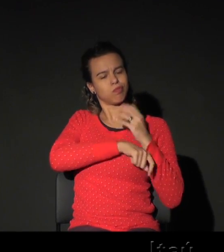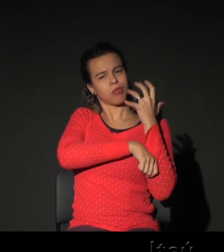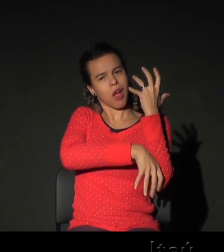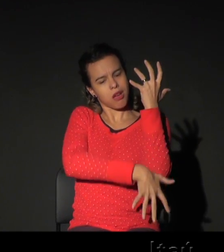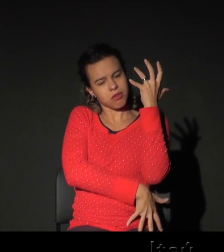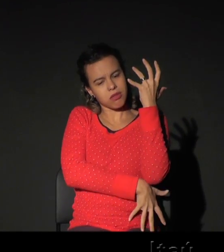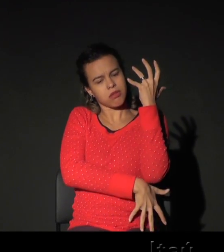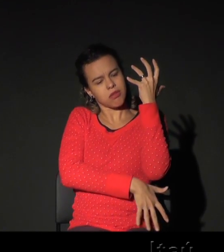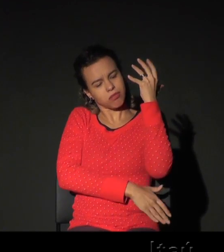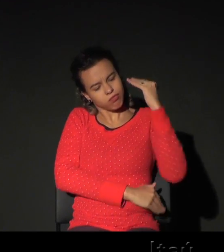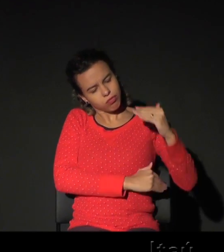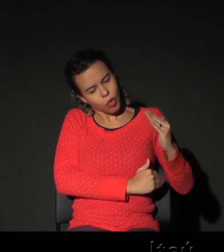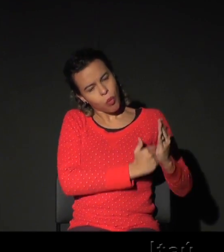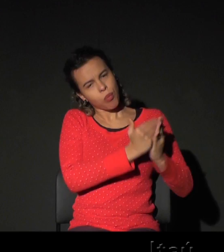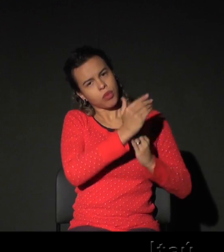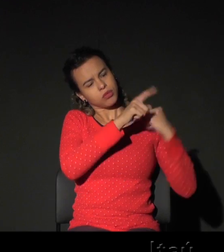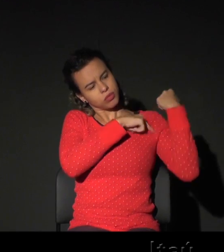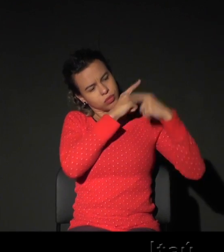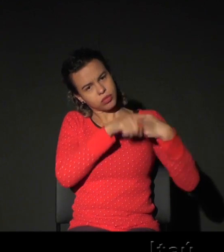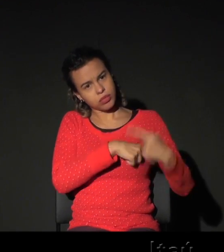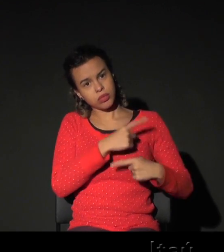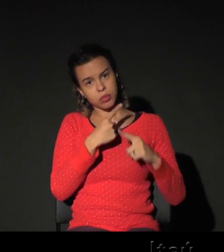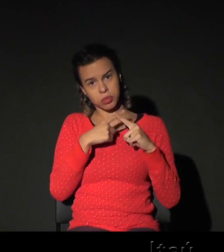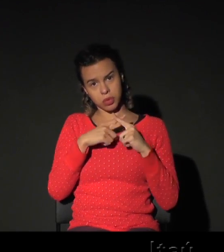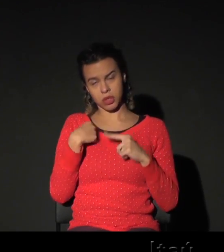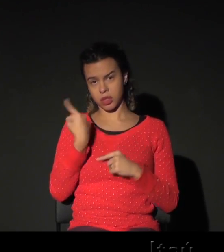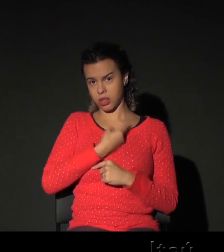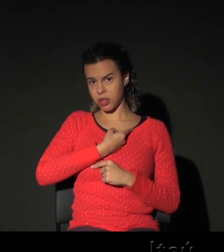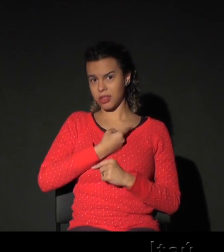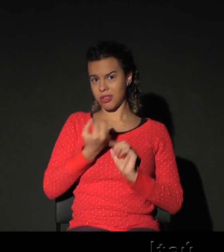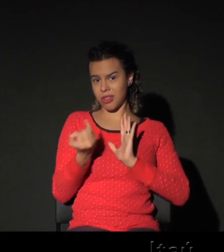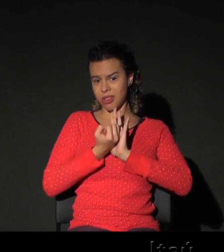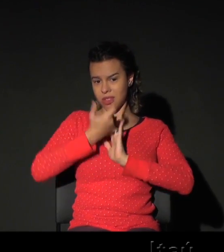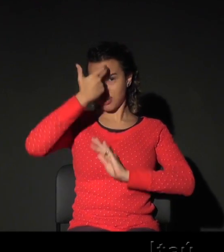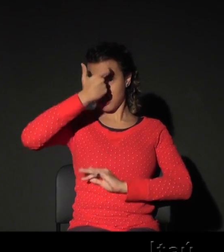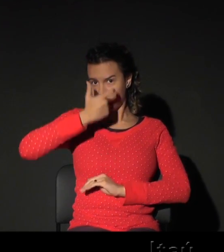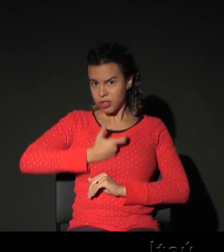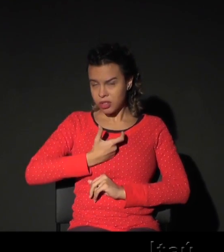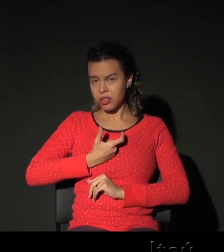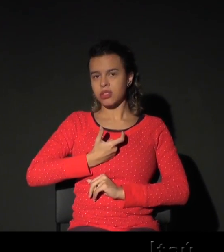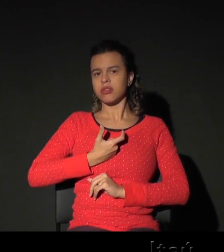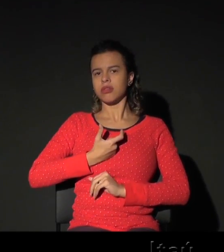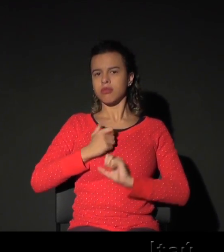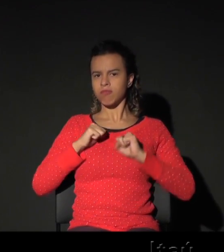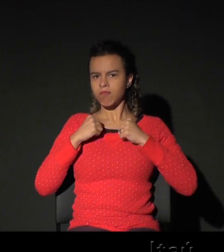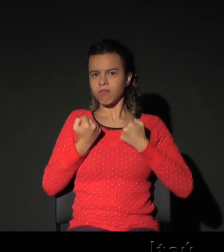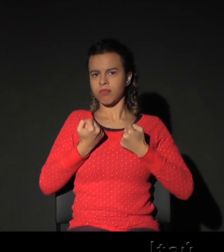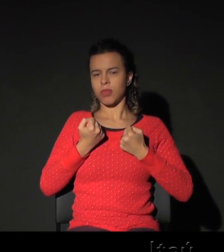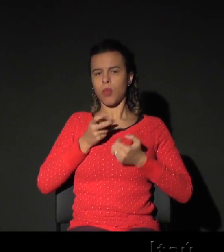é muito importante para nós para que a nossa identidade